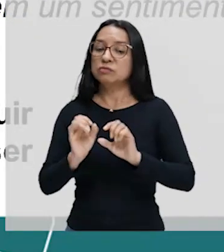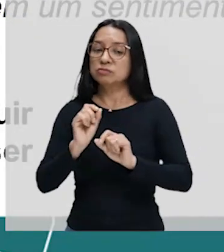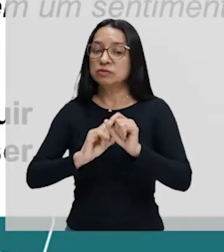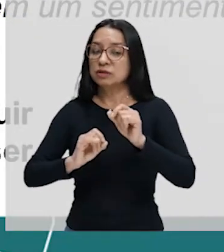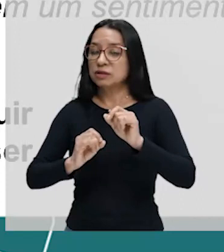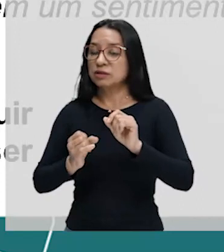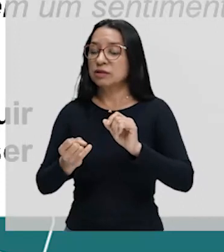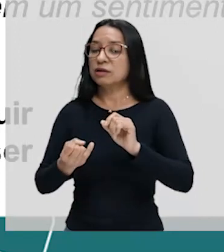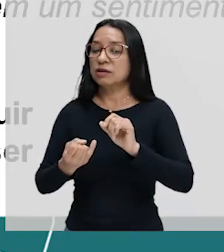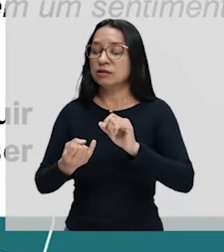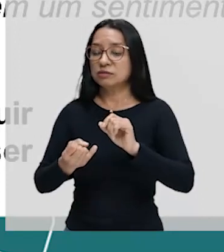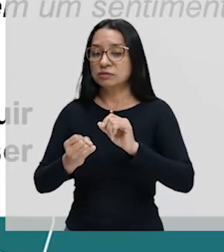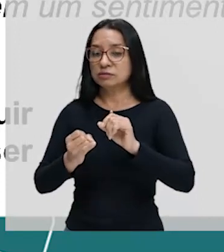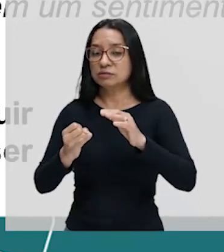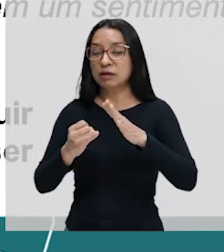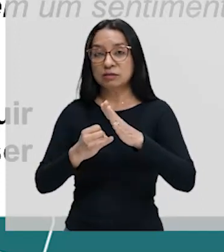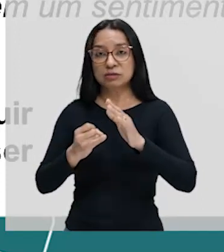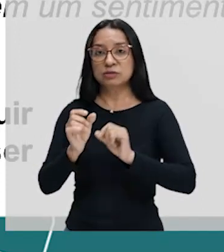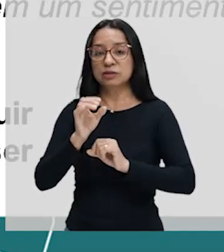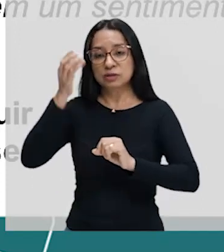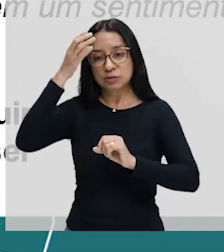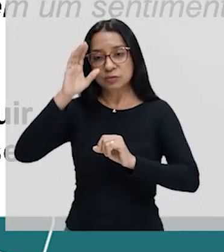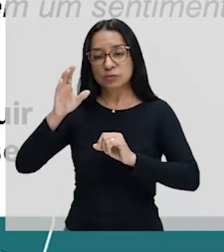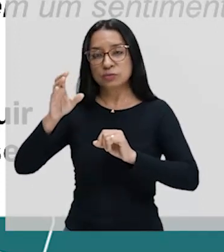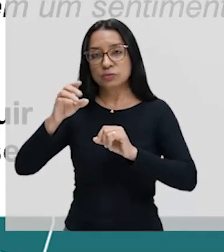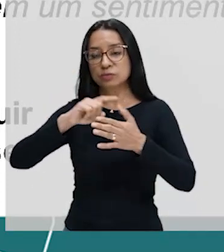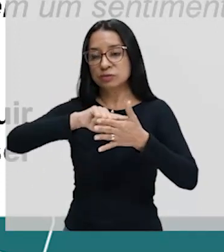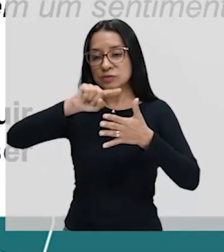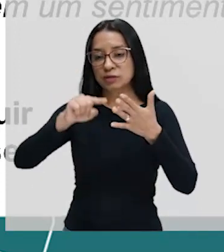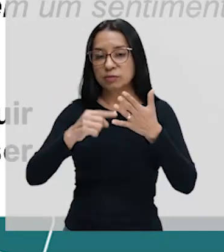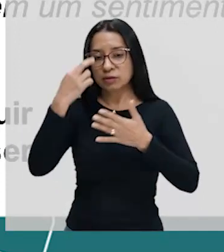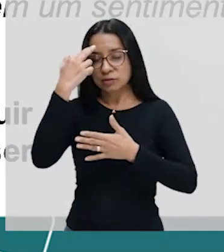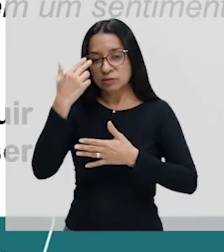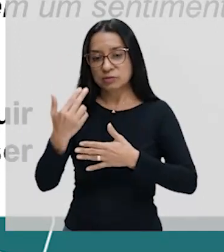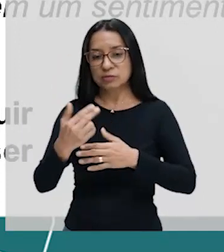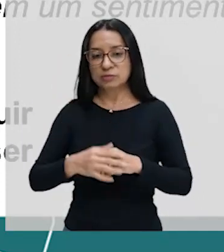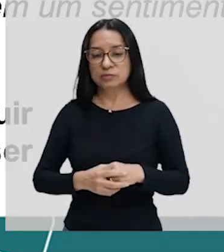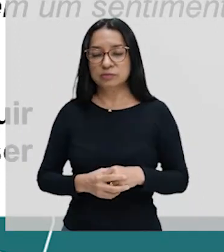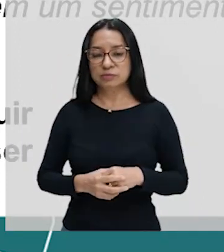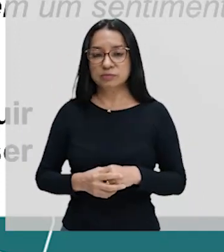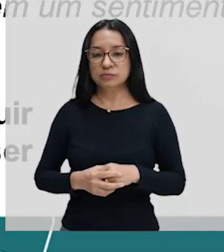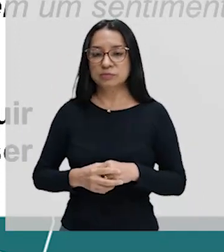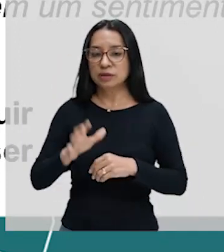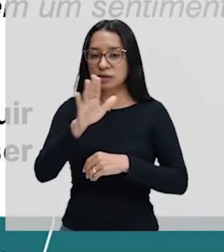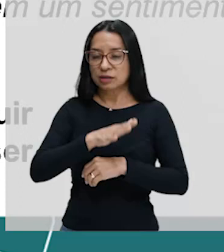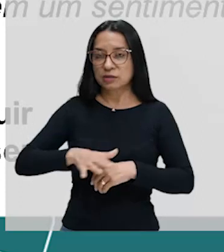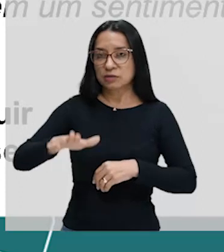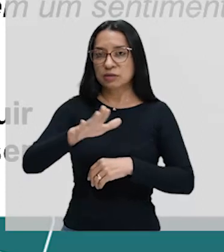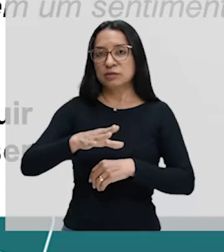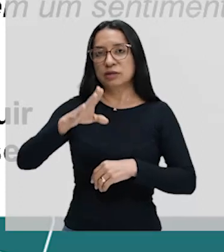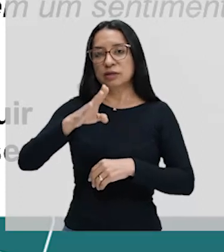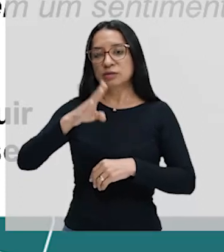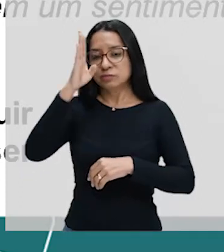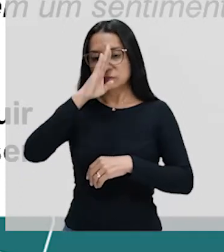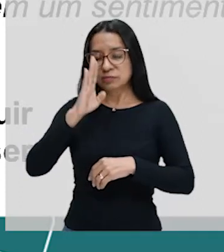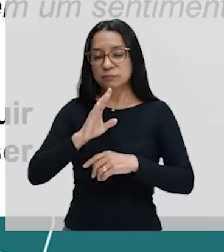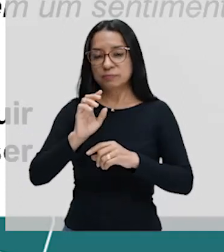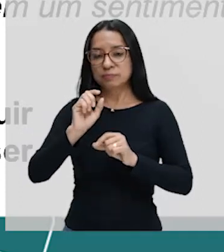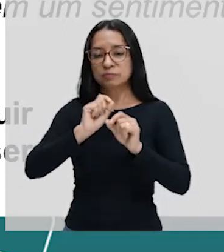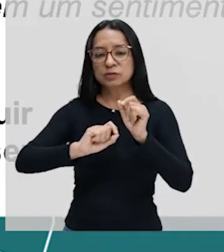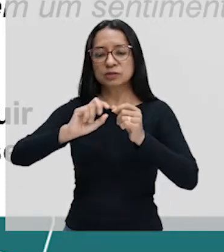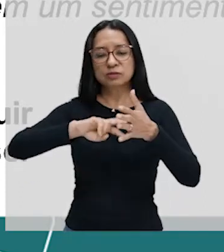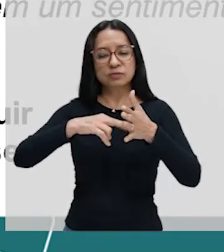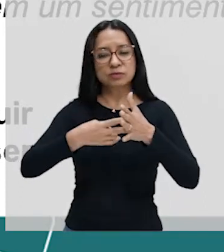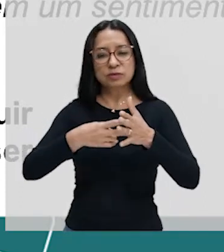à cultura e os aspectos históricos. Quando eu falo sobre a dita nacionalidade, então a nacionalidade brasileira, eu quero dizer que são